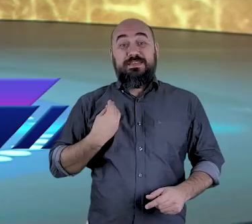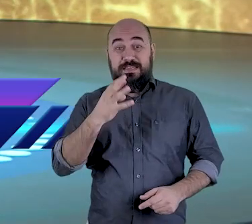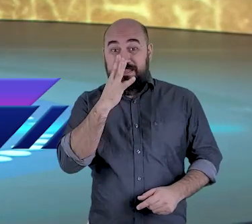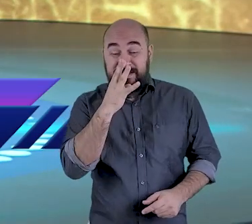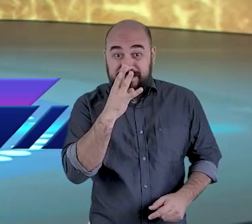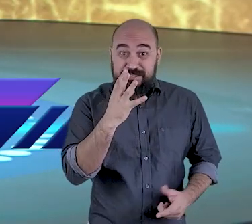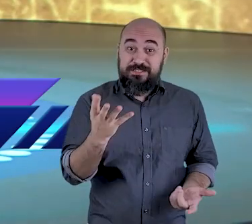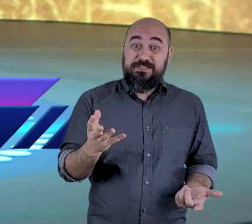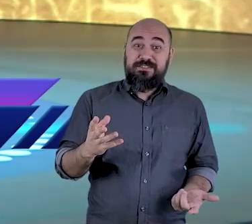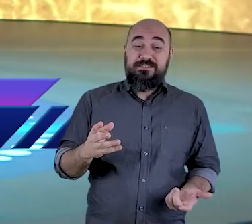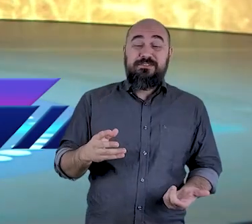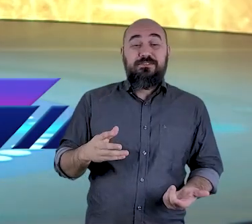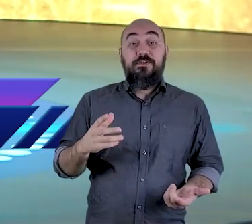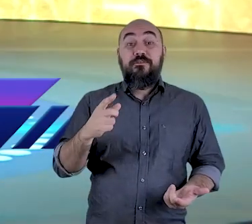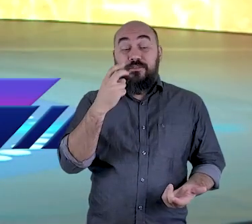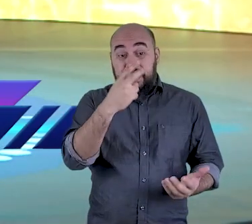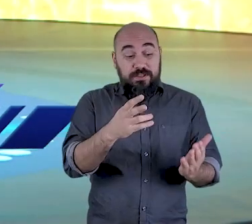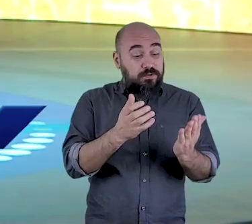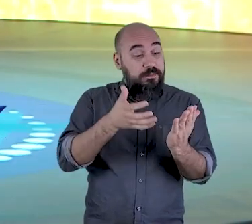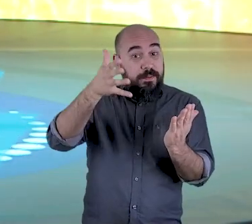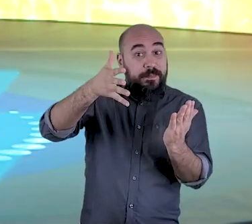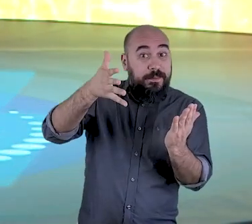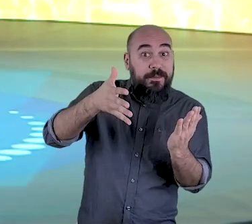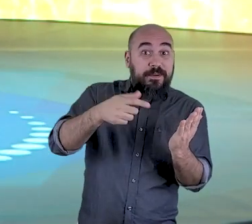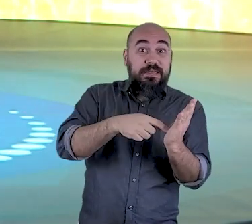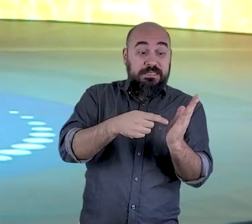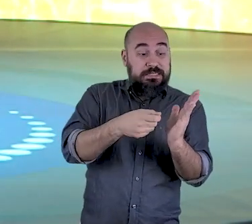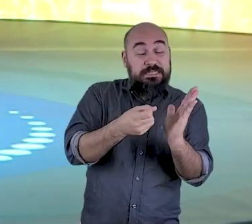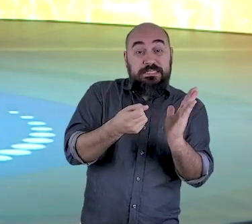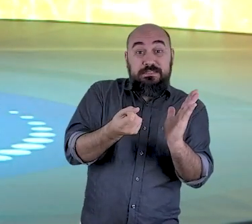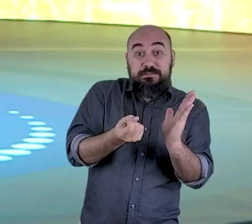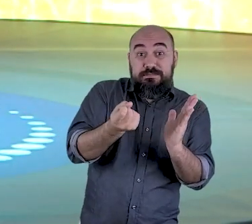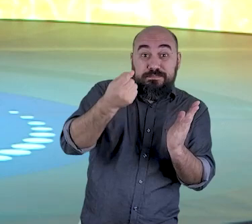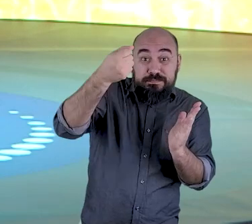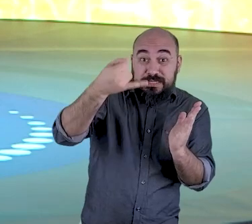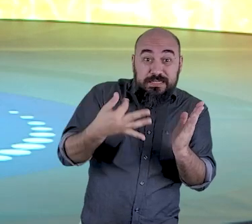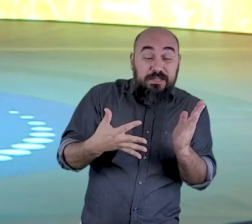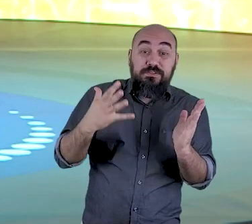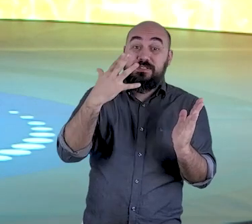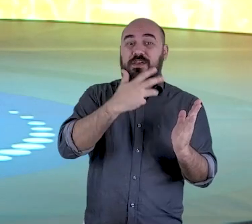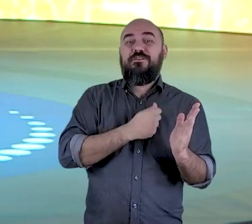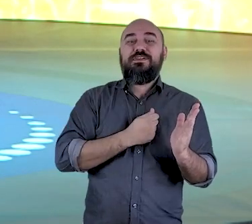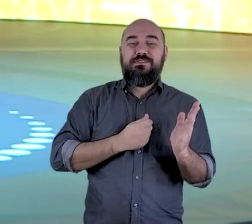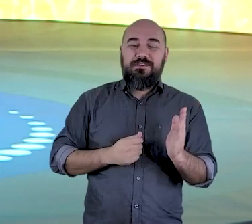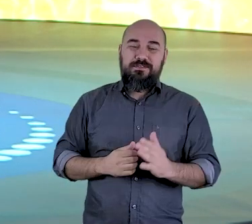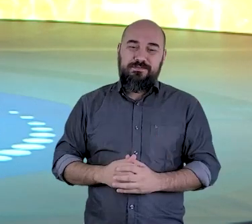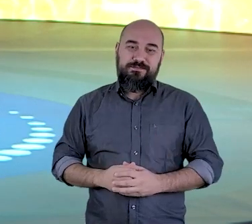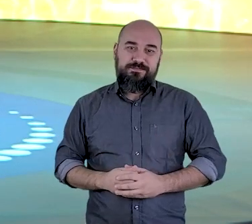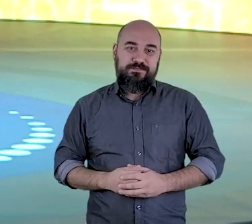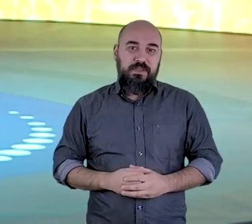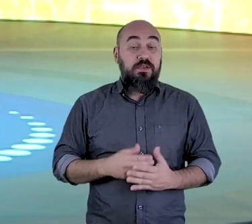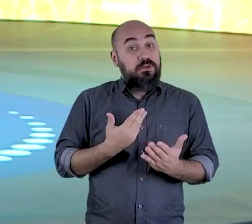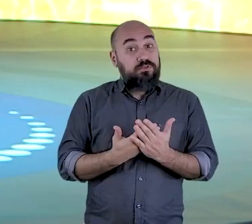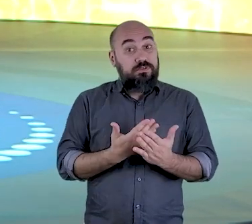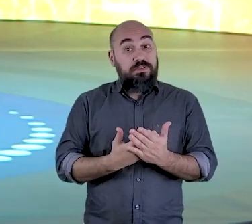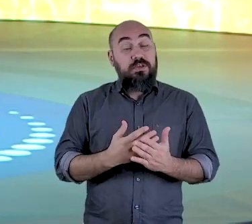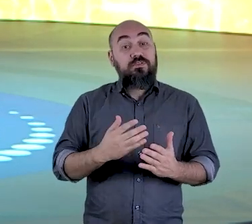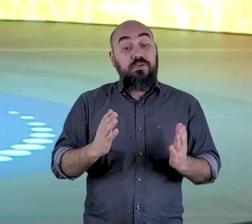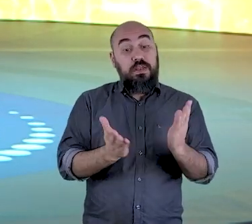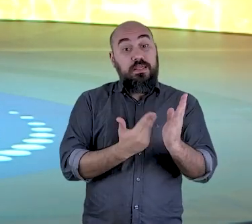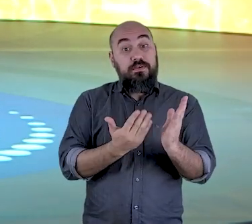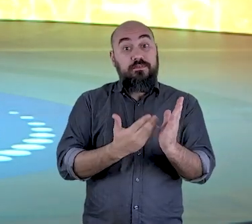acompanhando esta mensagem de salvação e de esperança Estamos estudando o livro de Daniel e agora